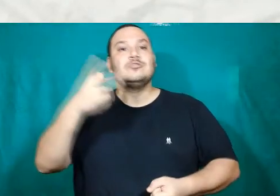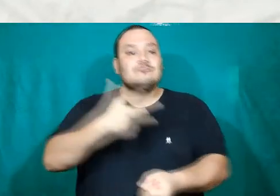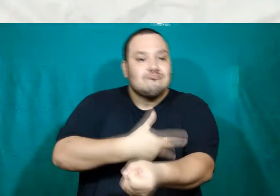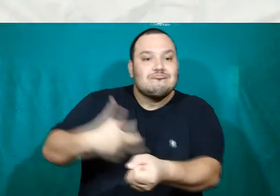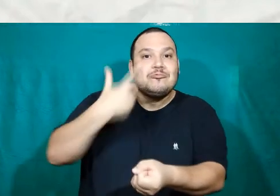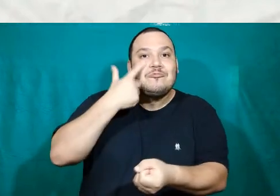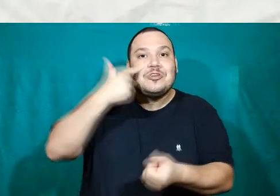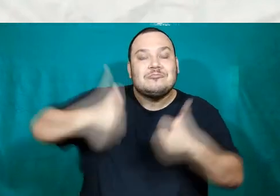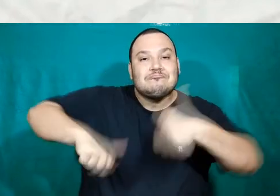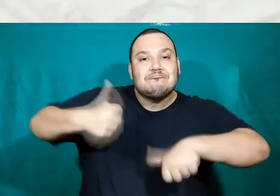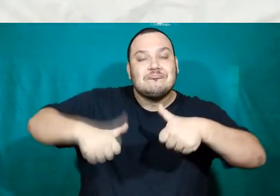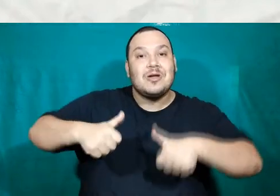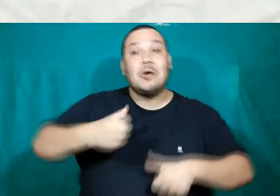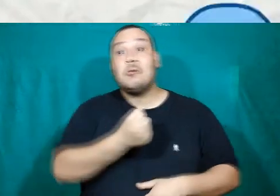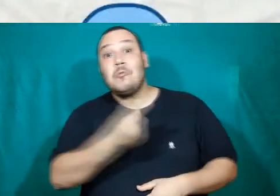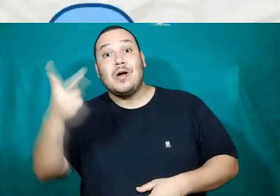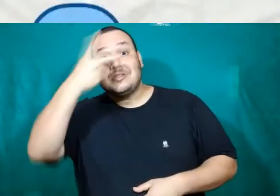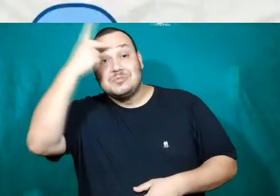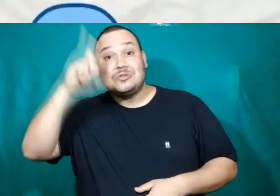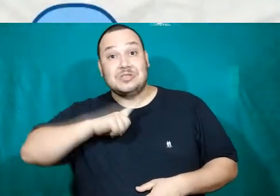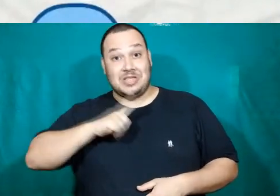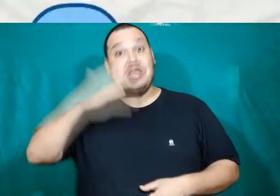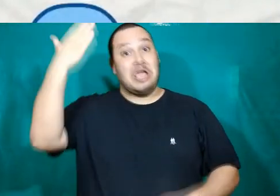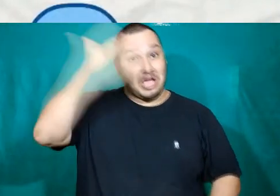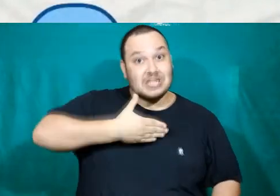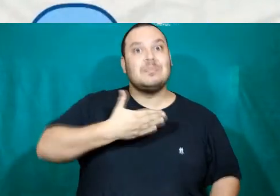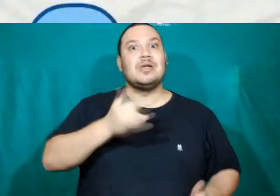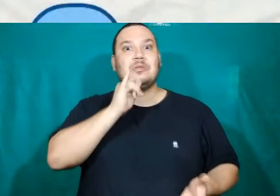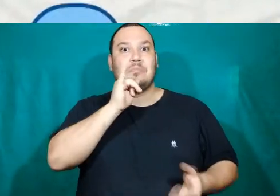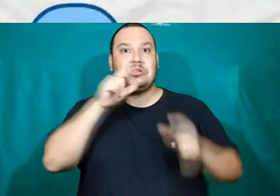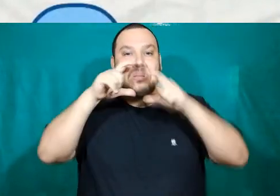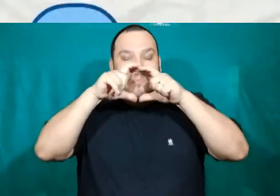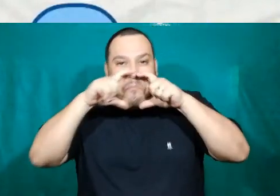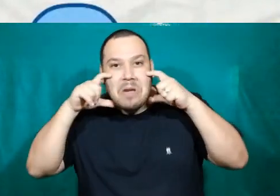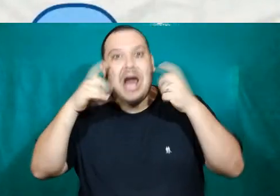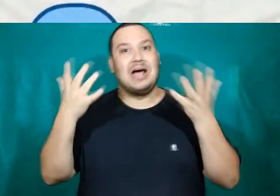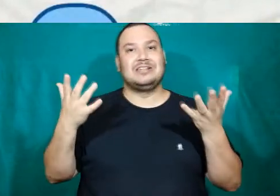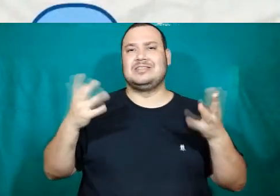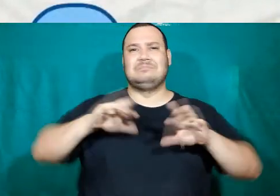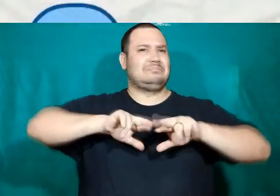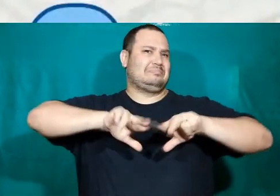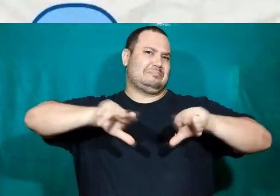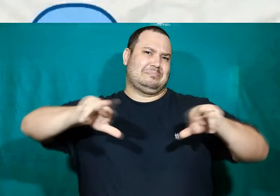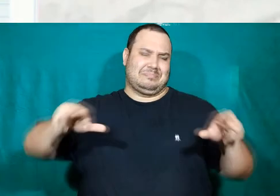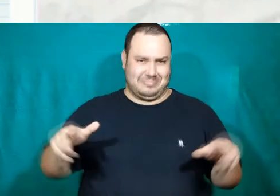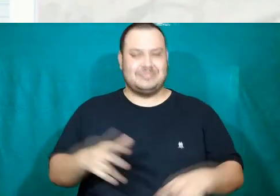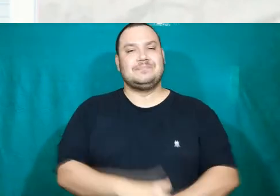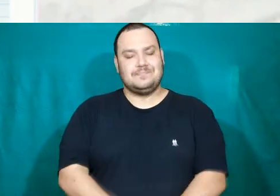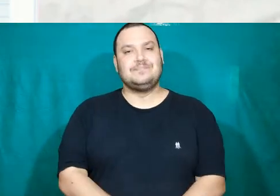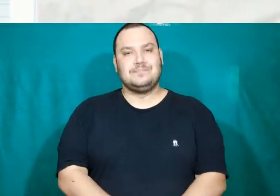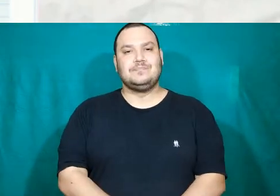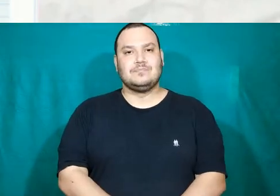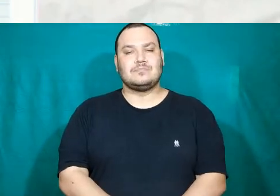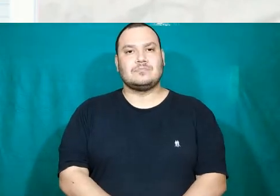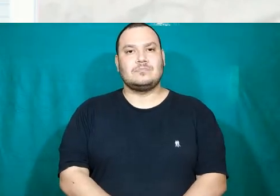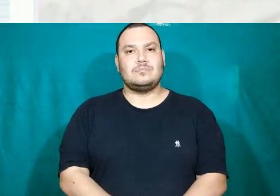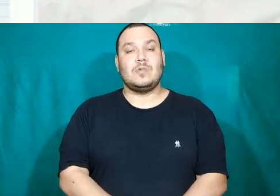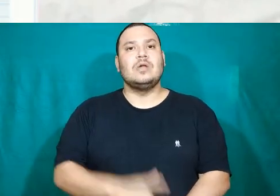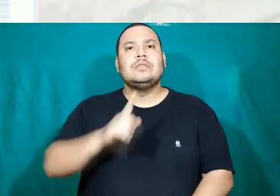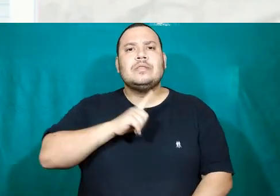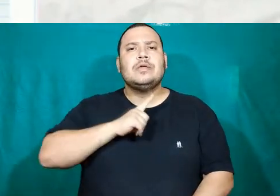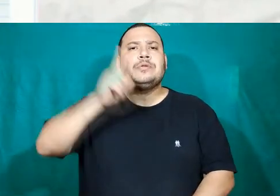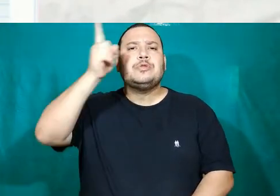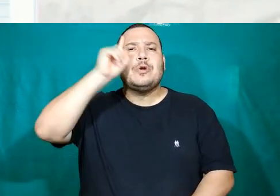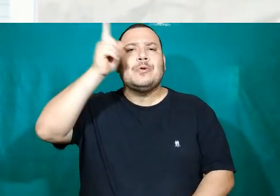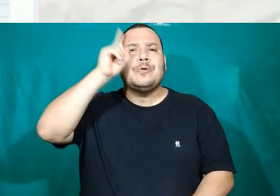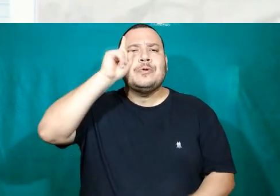pessoas respeitam as medidas preventivas, como o uso de máscaras, entre vários outros fatores. Além disso, cada dia que